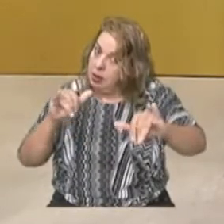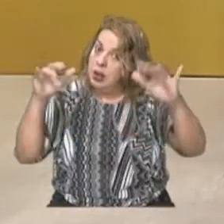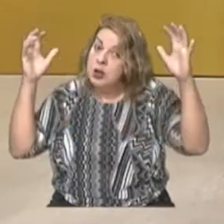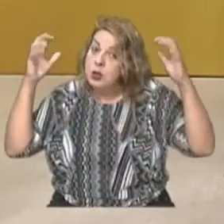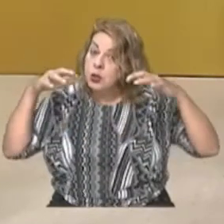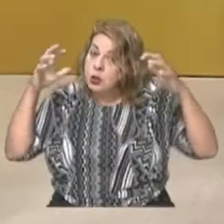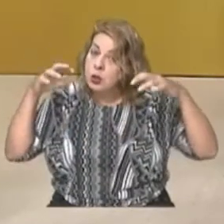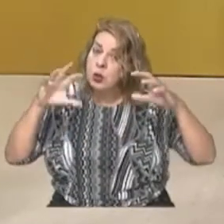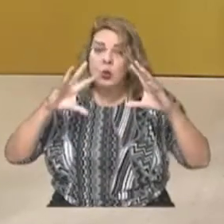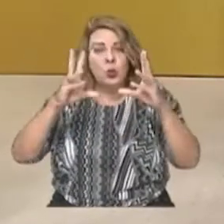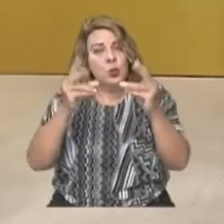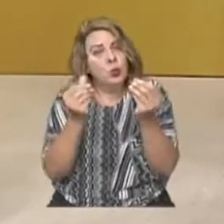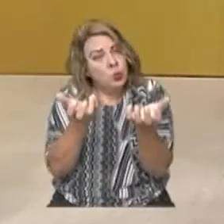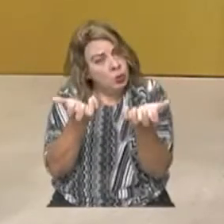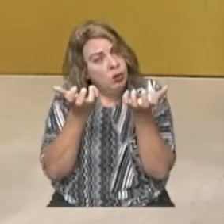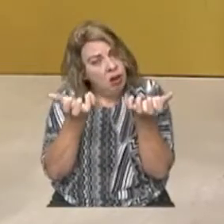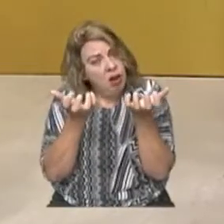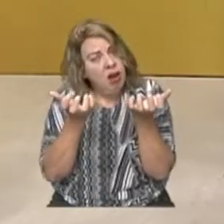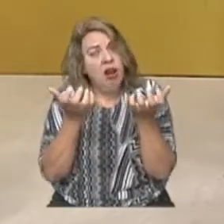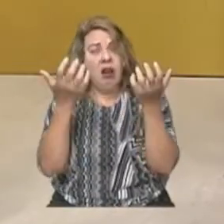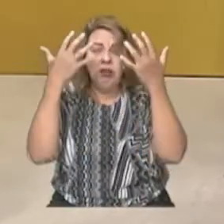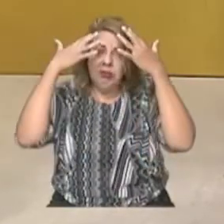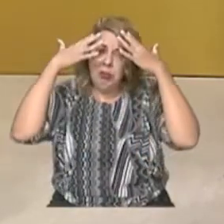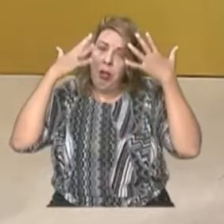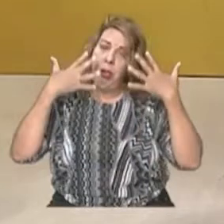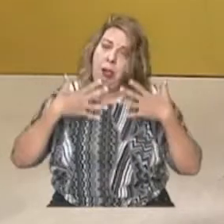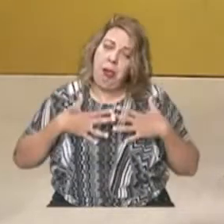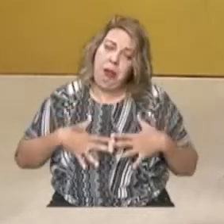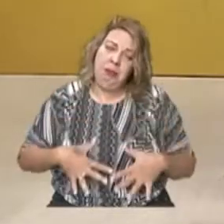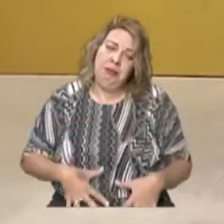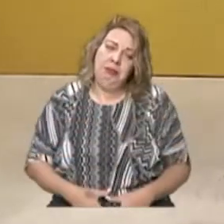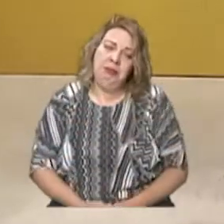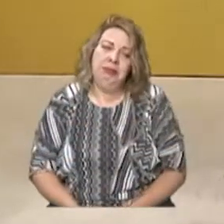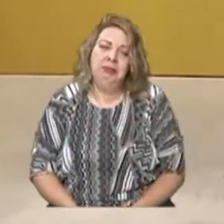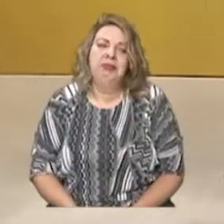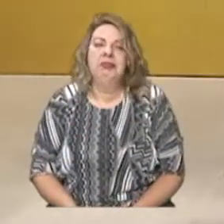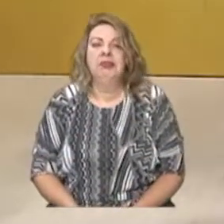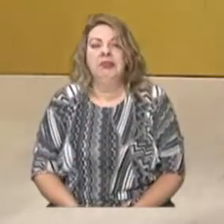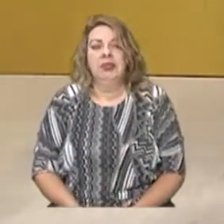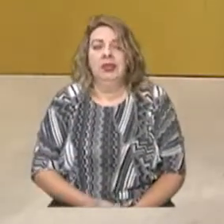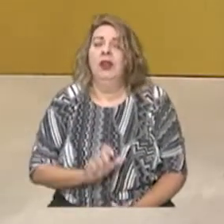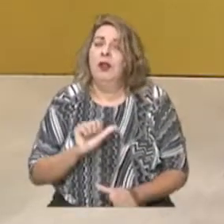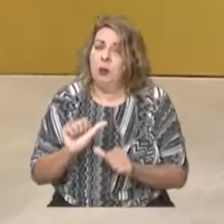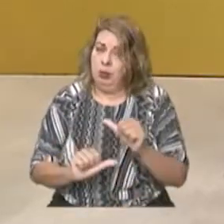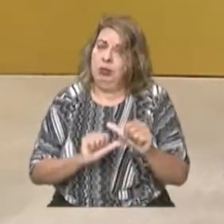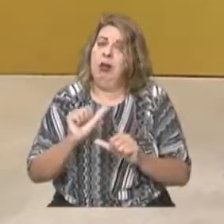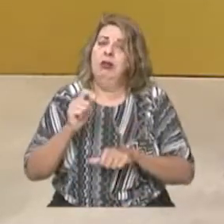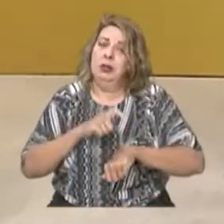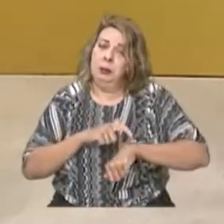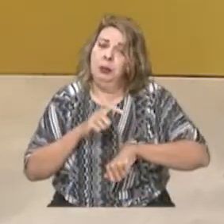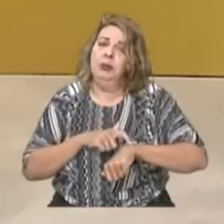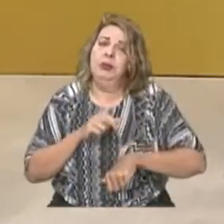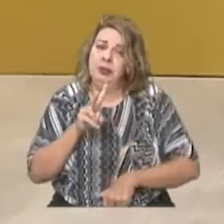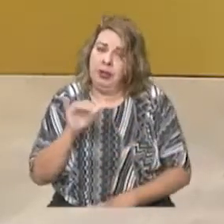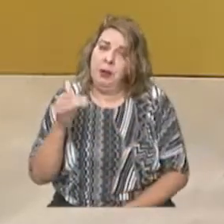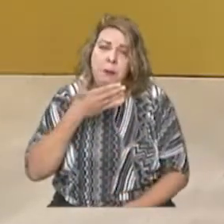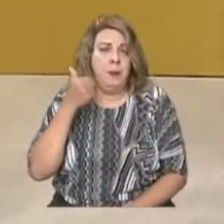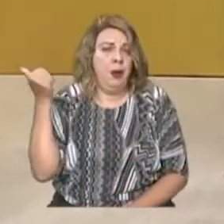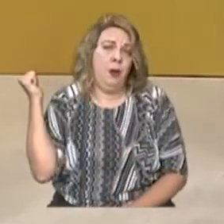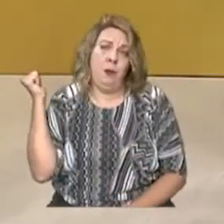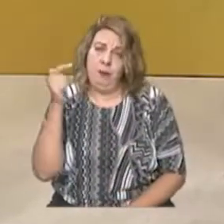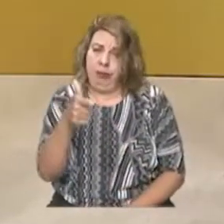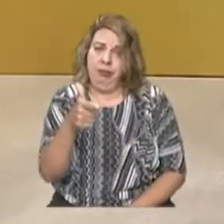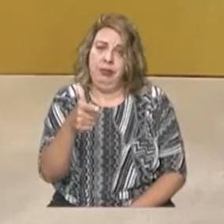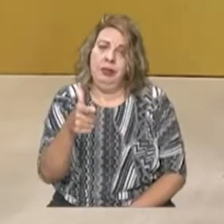chuva, gente, que todo mundo vai querer se molhar, viu? Pois é, é, a temperatura vai mudar, mas pode mudar pra melhor. Então, ó,